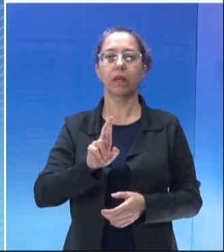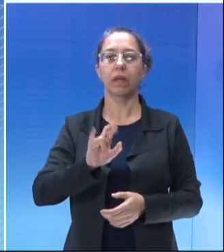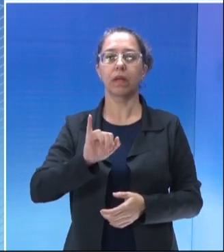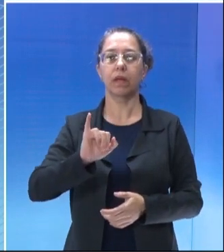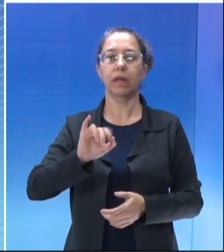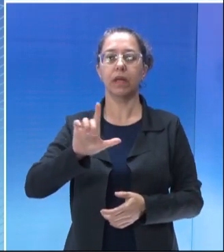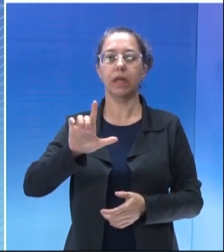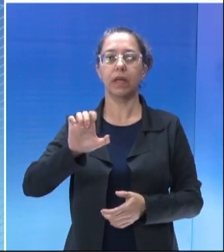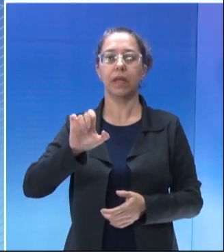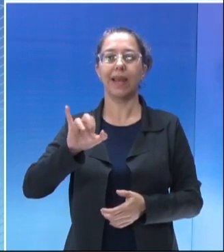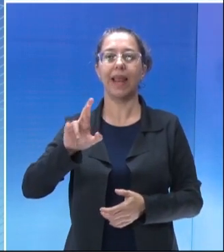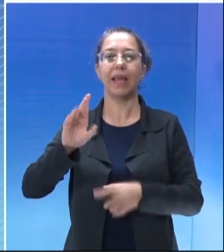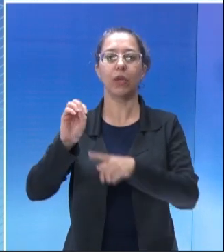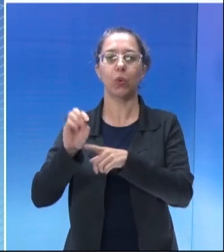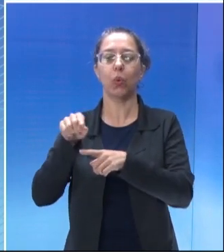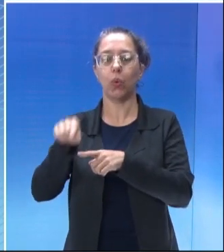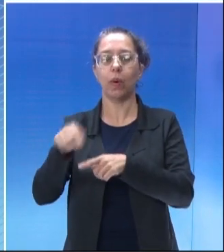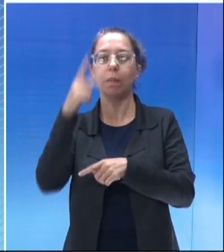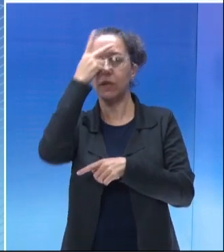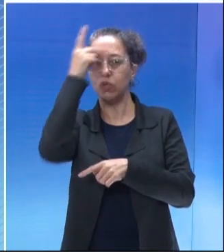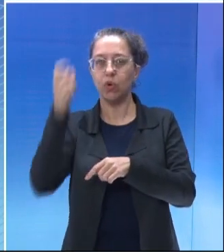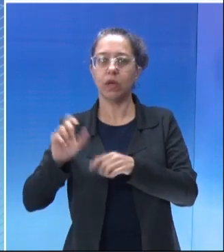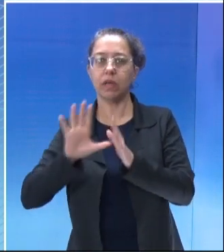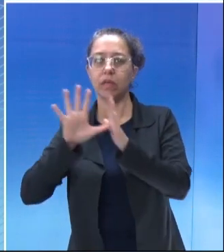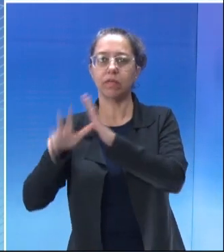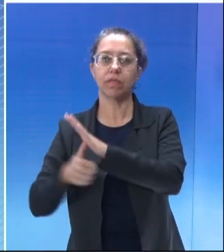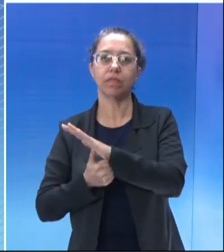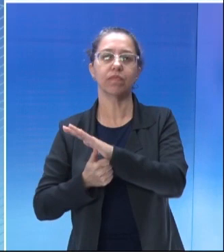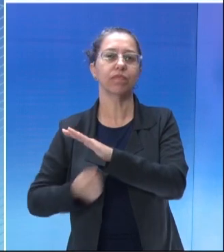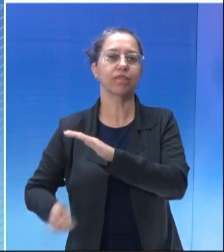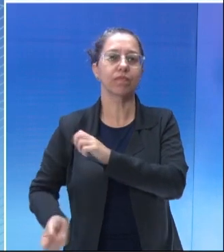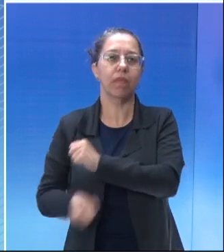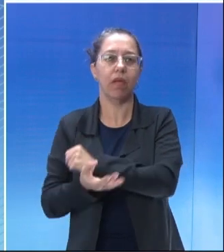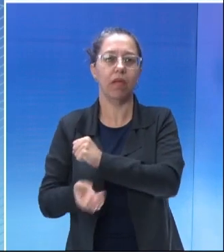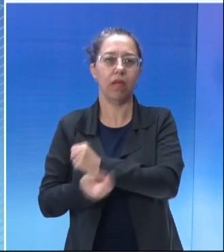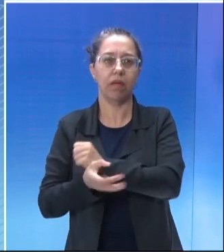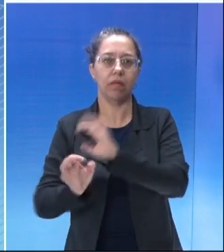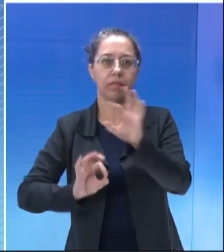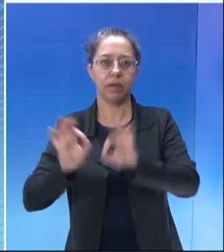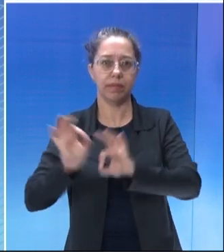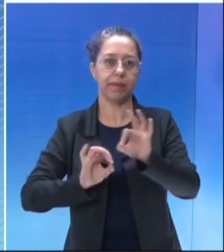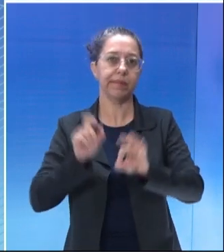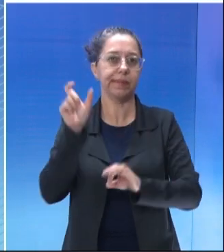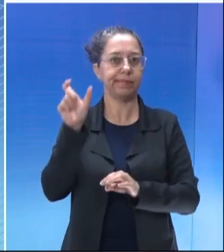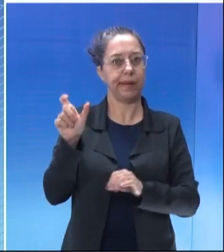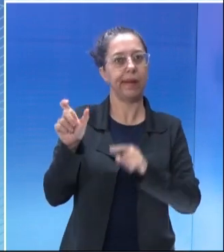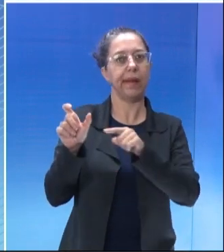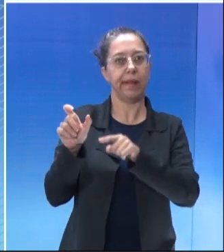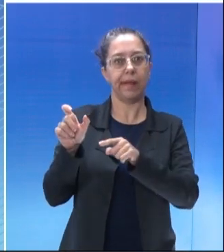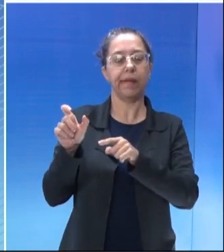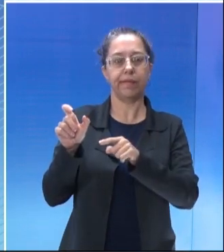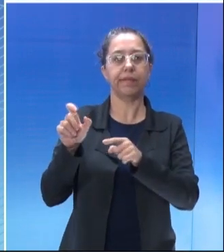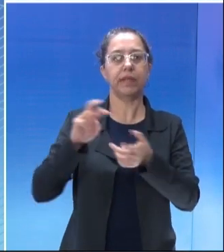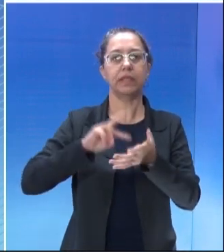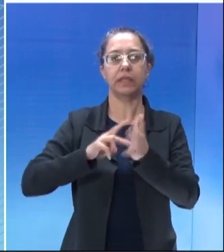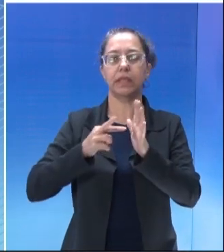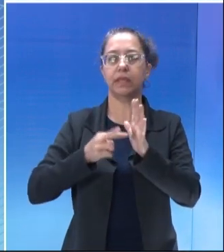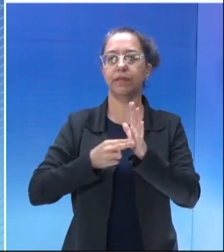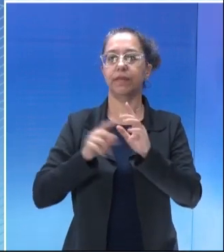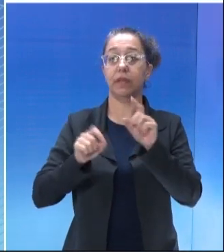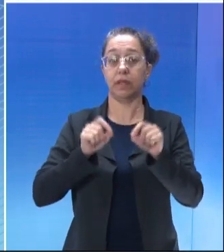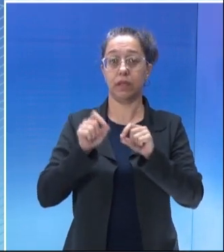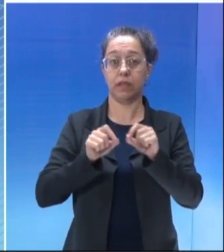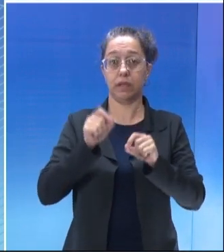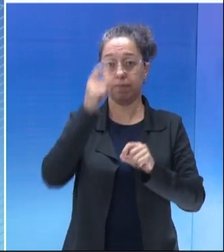utiliza de forma fraudulenta, né? A palavra grileiro, ela tem esse nome porque